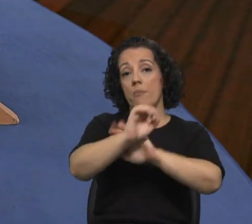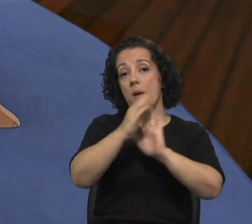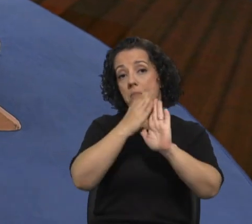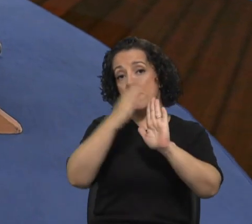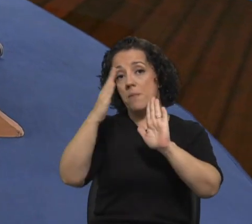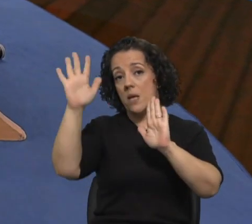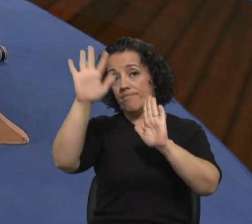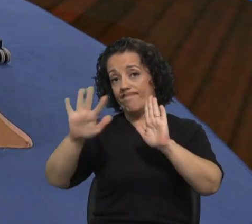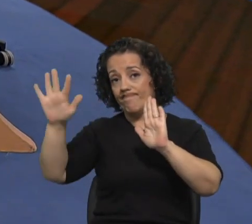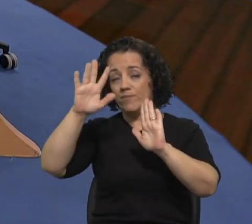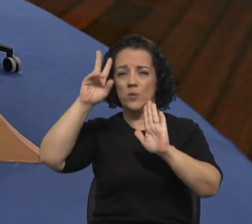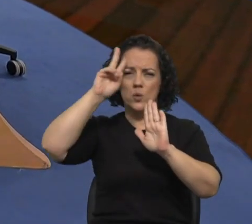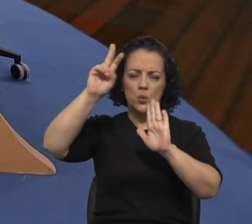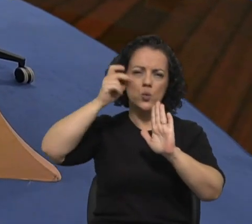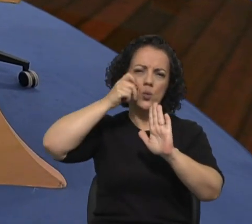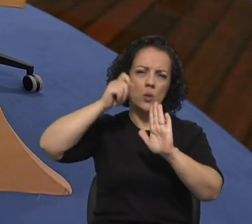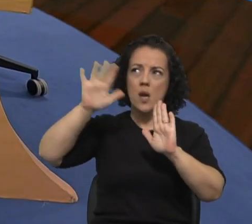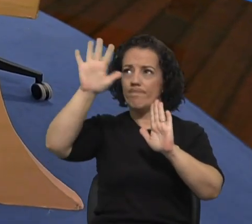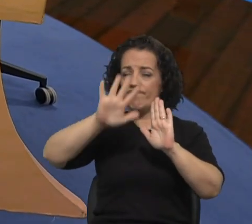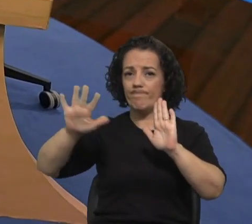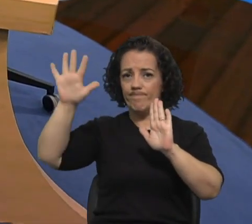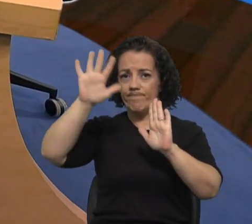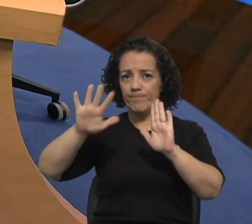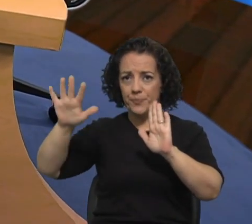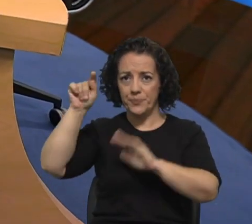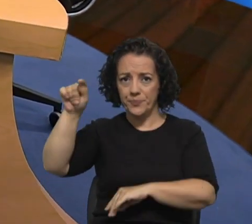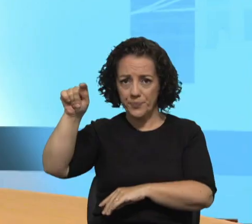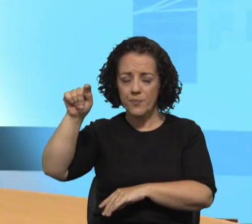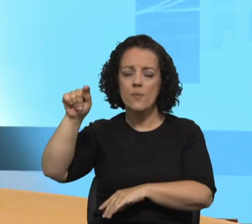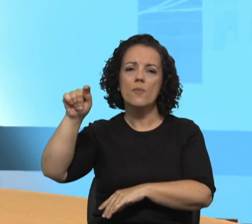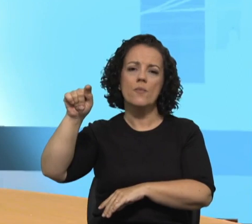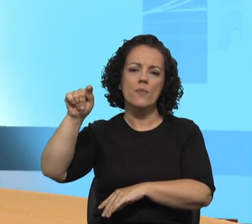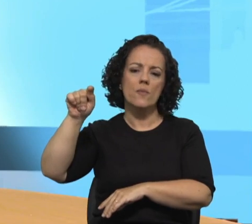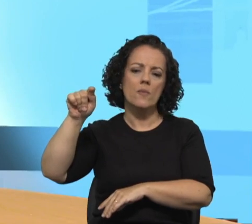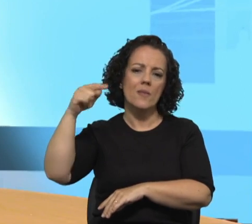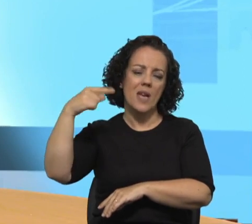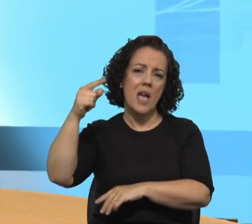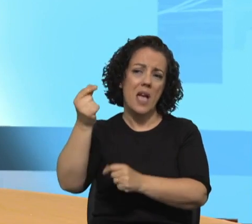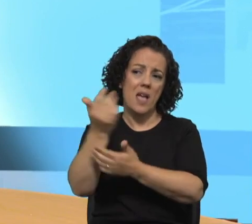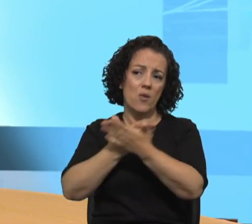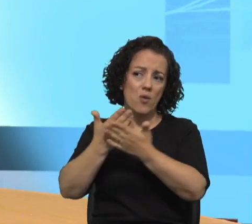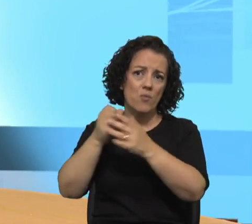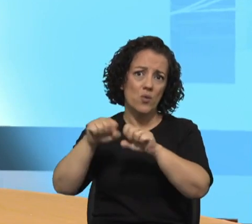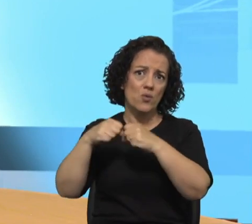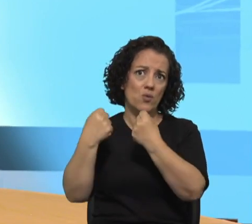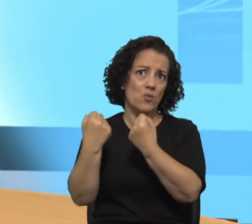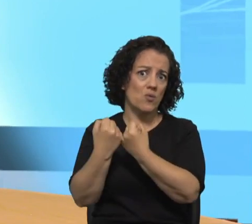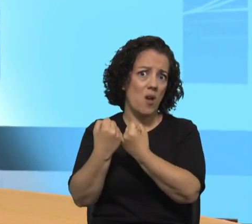leste, ou das consequências da guerra na Ucrânia, há uma situação económica e social que está a invadir o